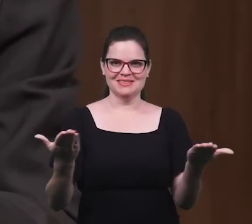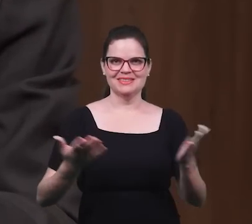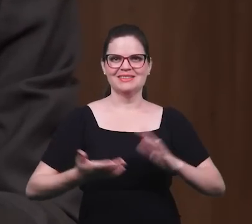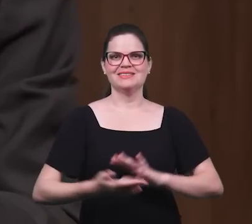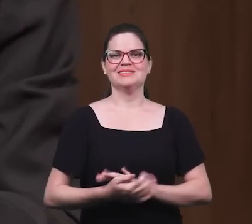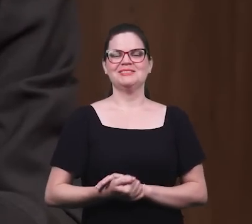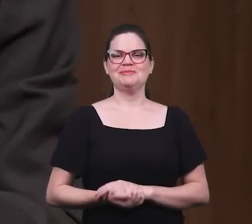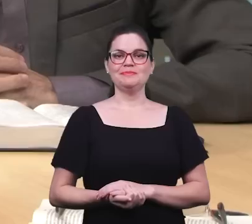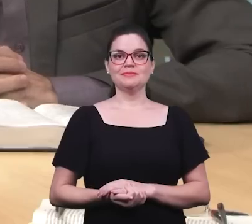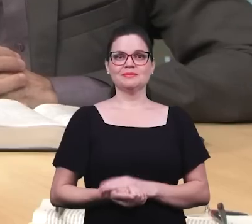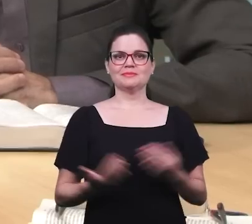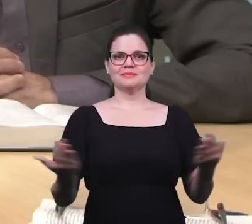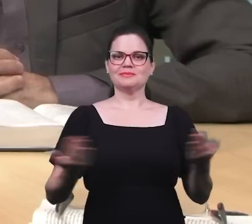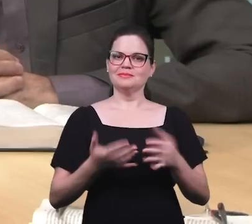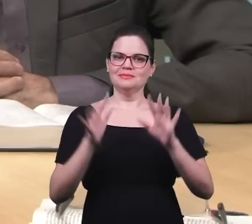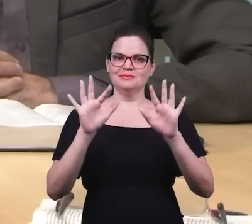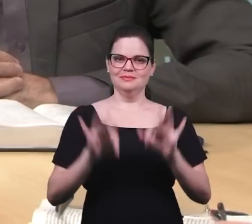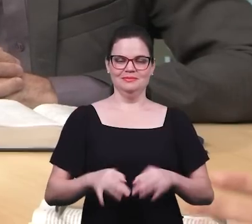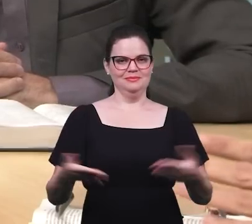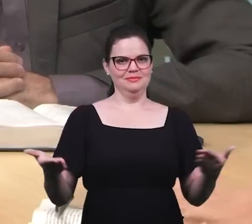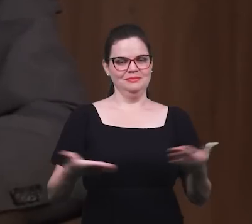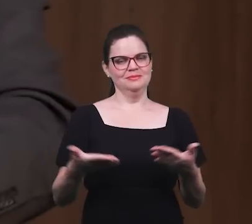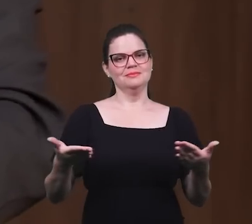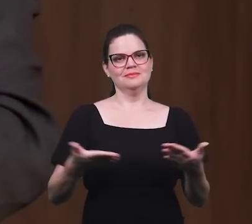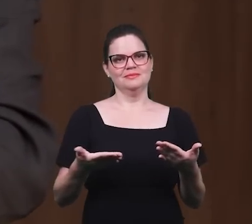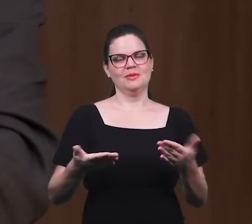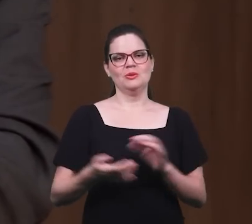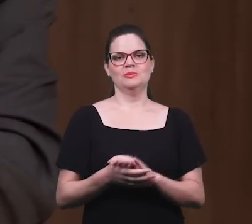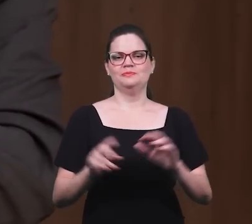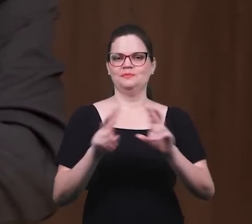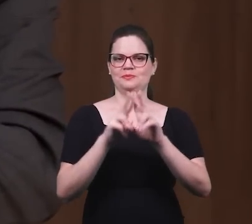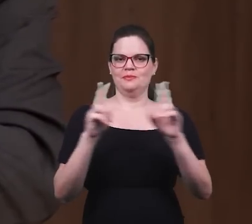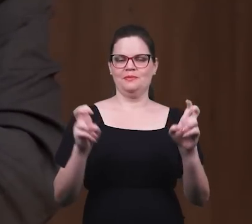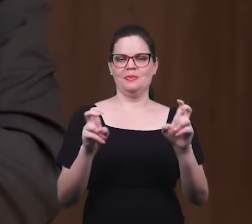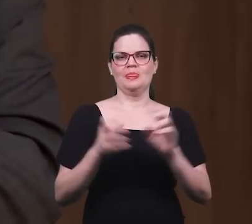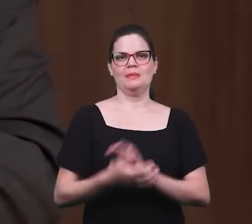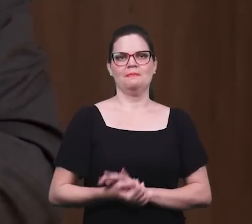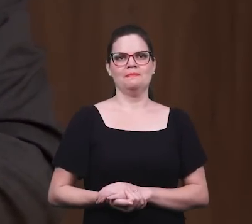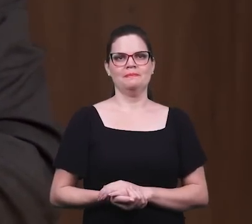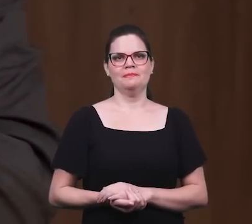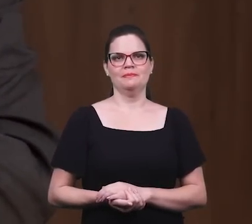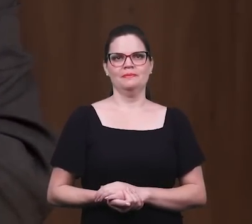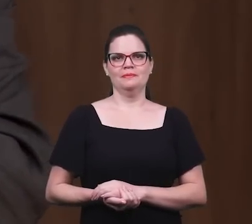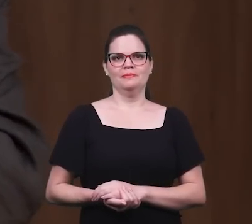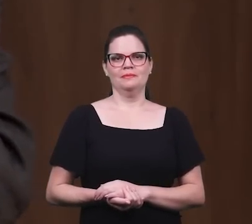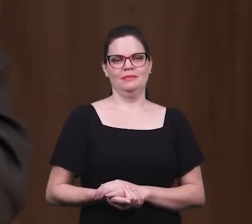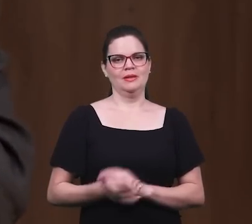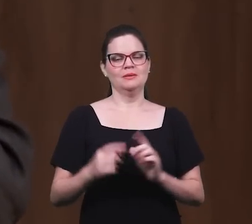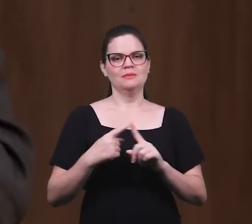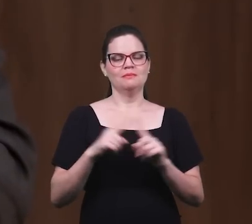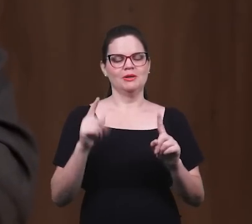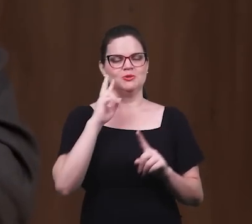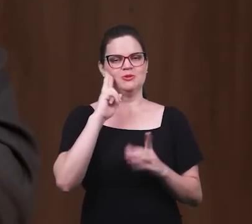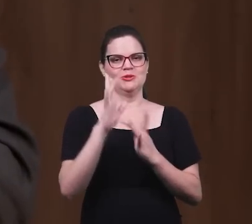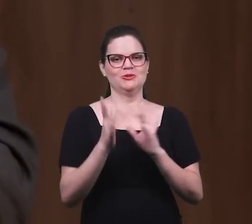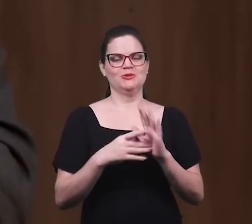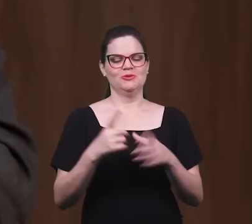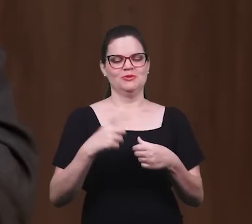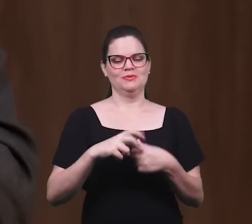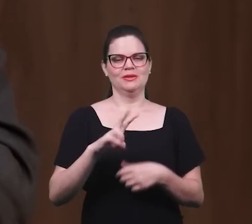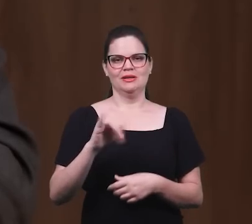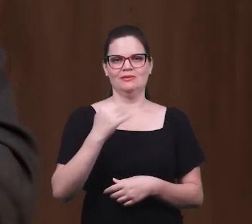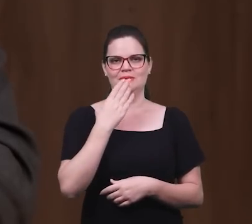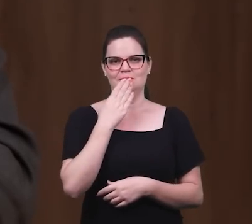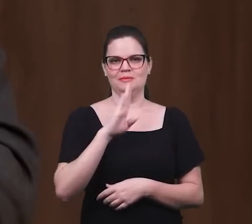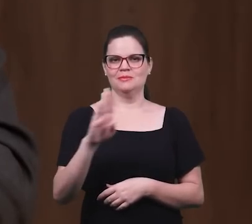paz do Senhor. A paz do Senhor. Nós encerramos deixando essa palavra que o Senhor trouxe através do pastor. Vai voltar